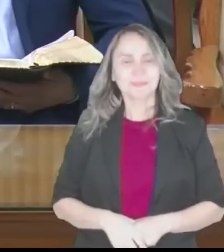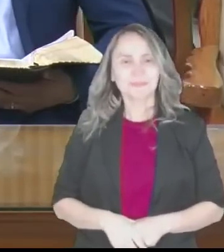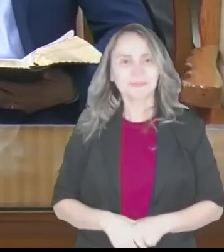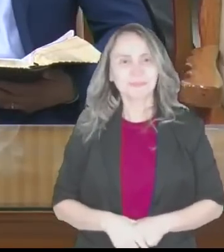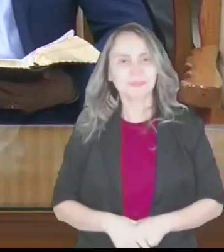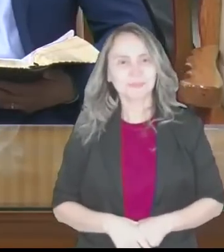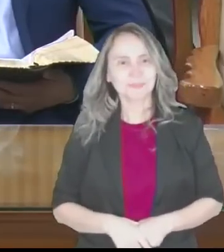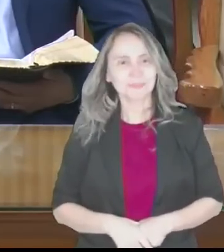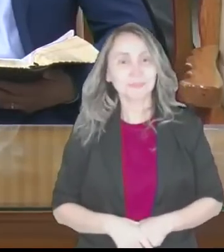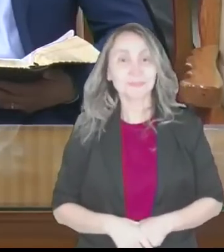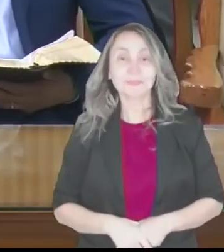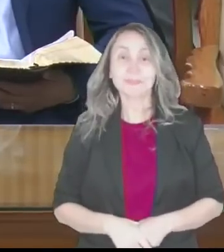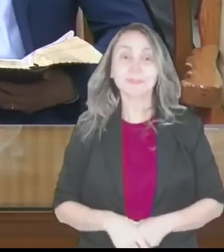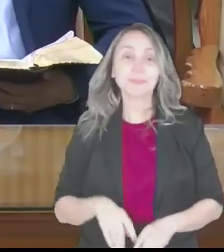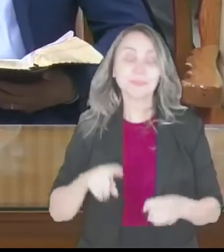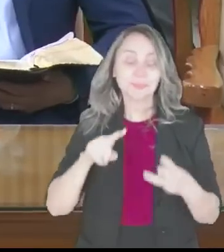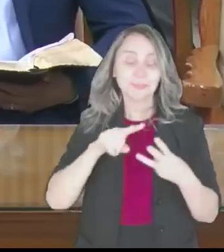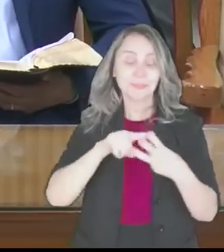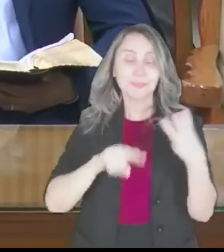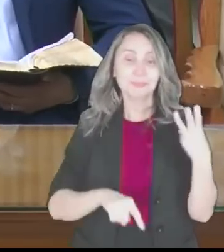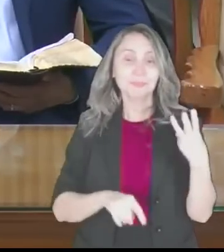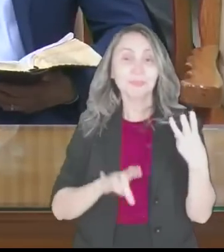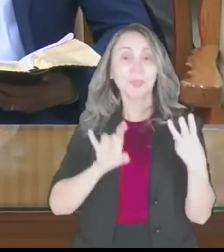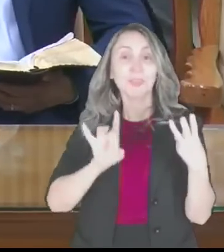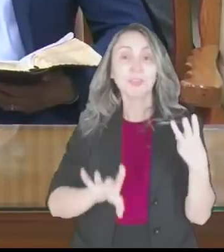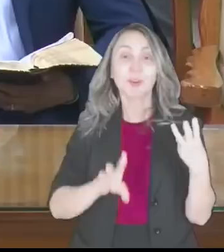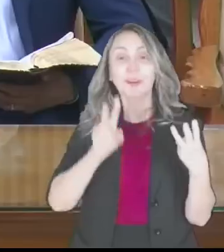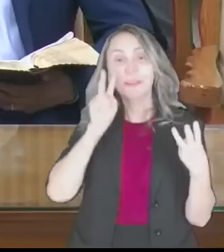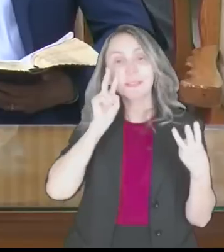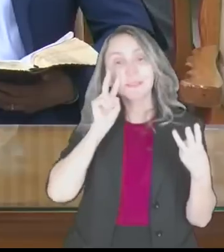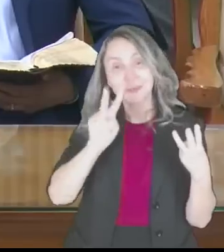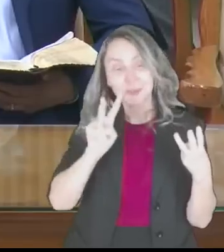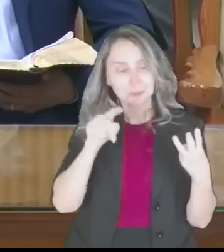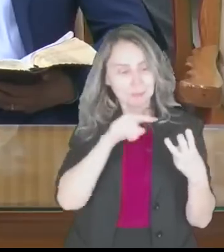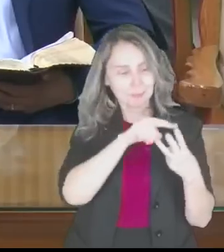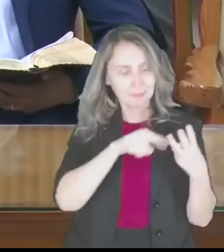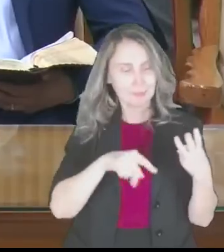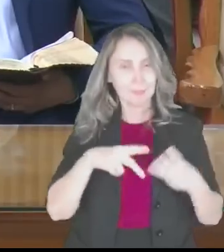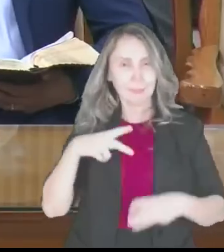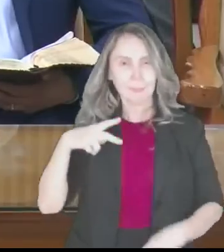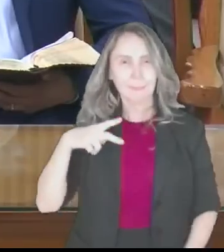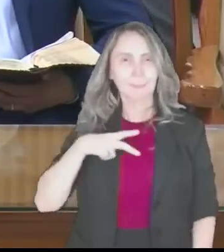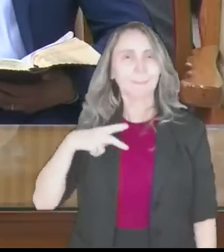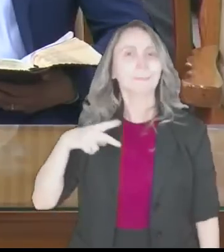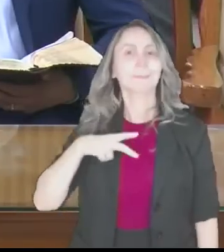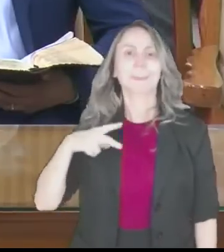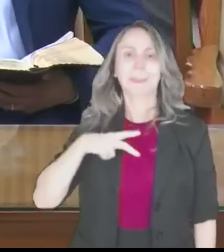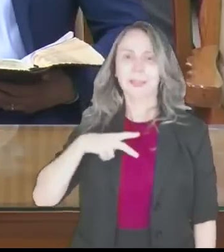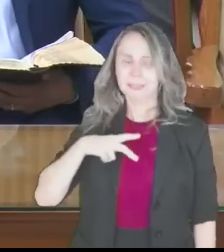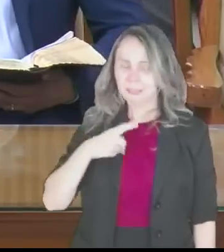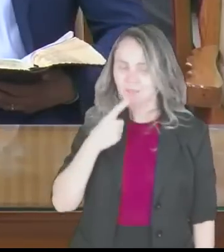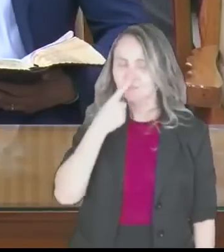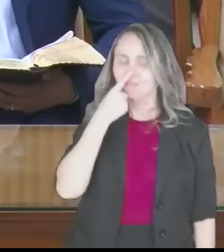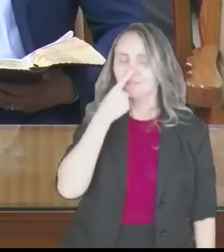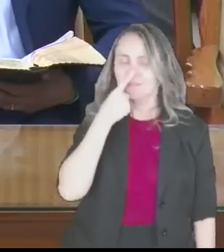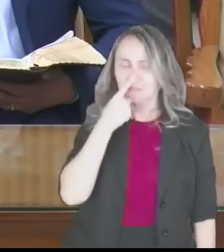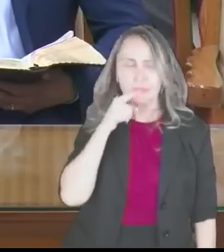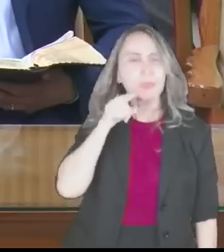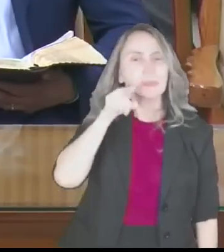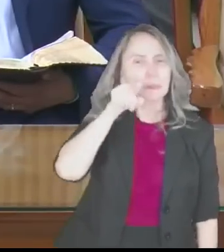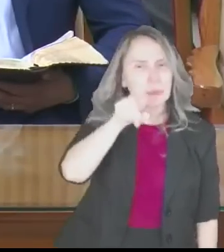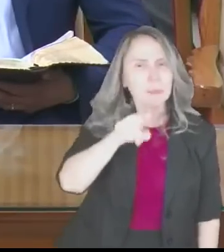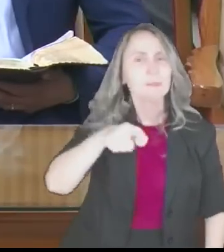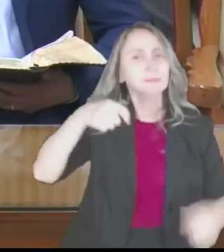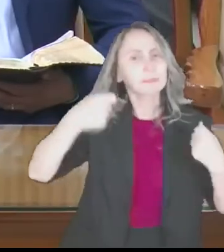Mas só quem viu foi quem estava no particular. Você precisa ter o seu particular